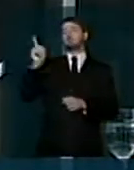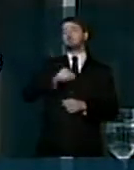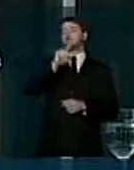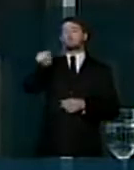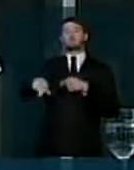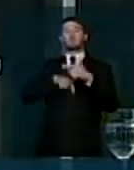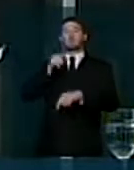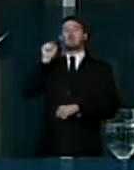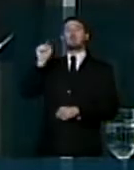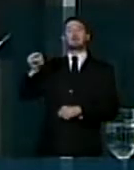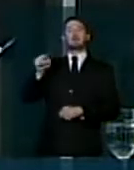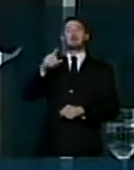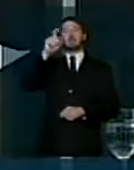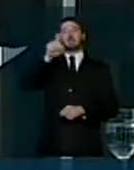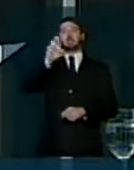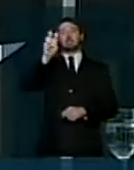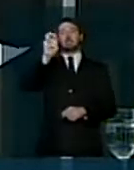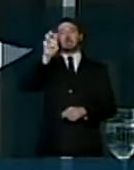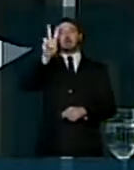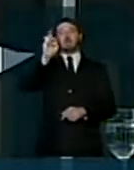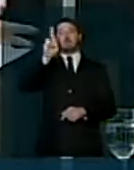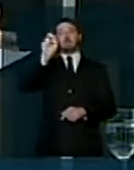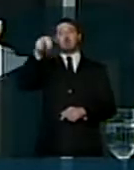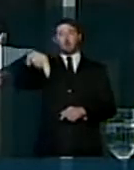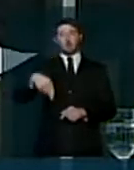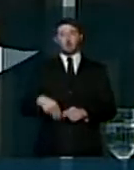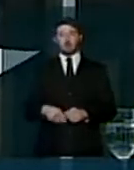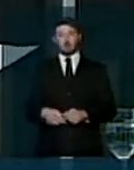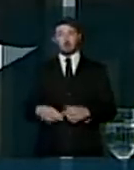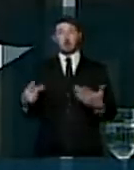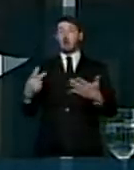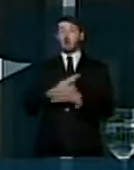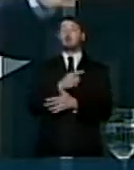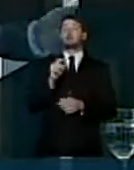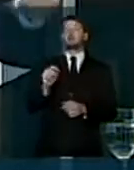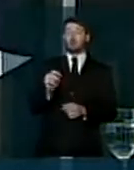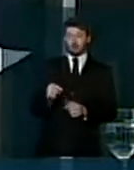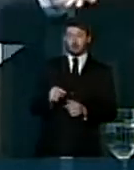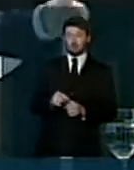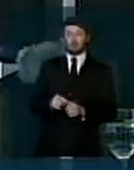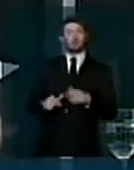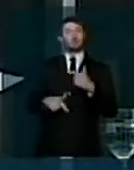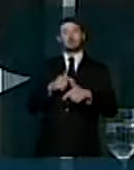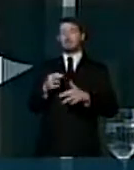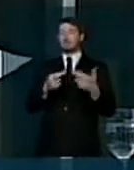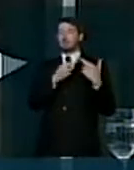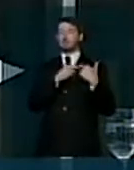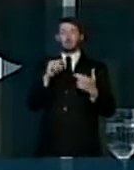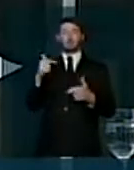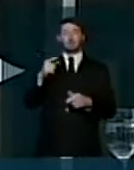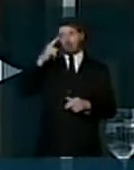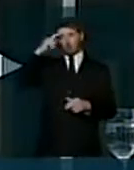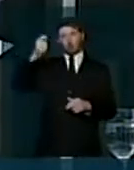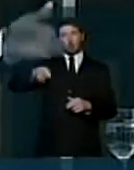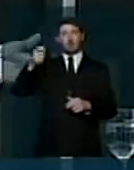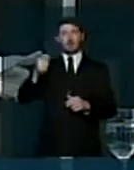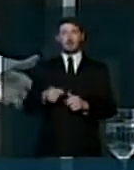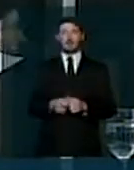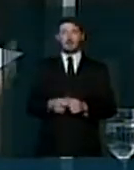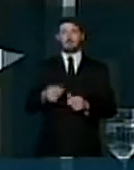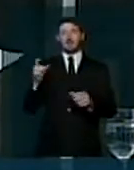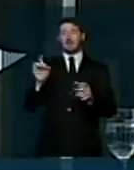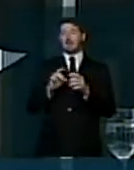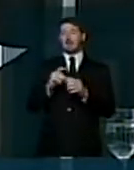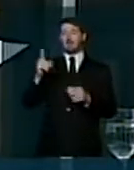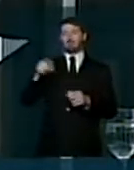suspensão dos trabalhos da Chevron. E com isso, o que aconteceu? Não houve o trabalho e a responsabilidade das autoridades em